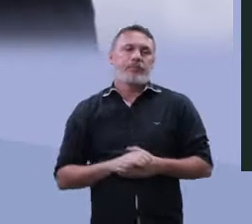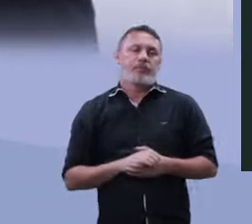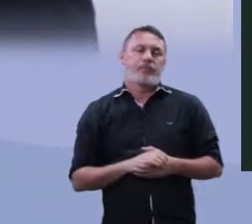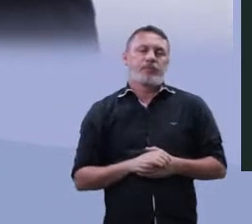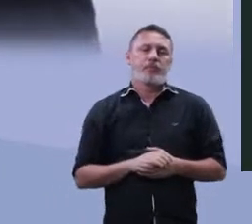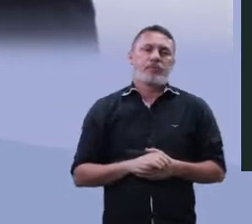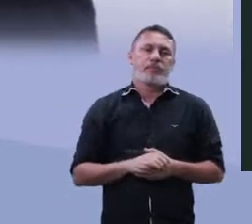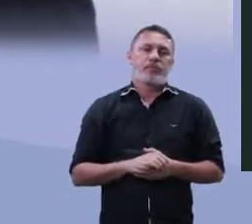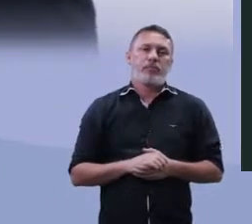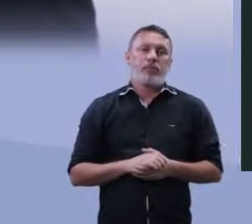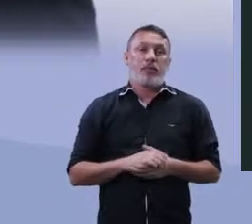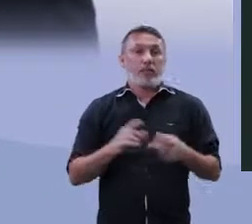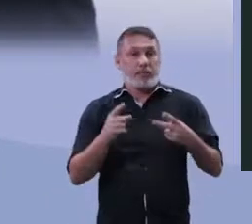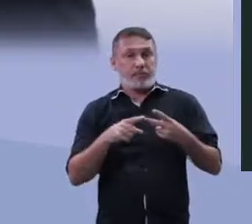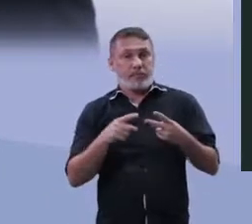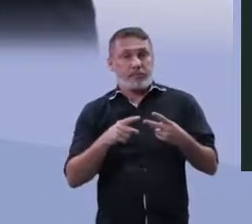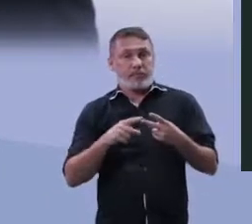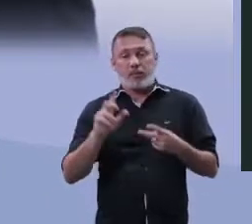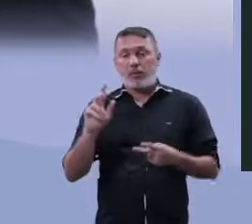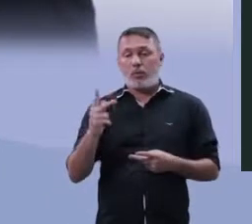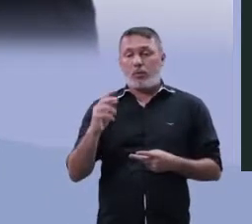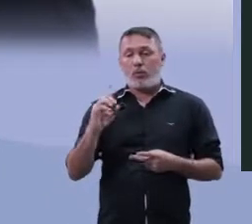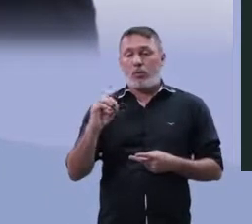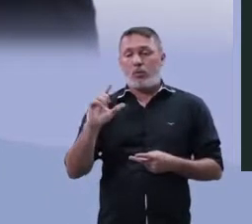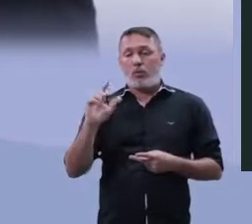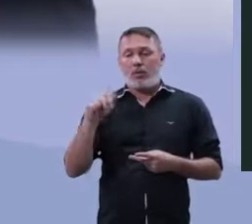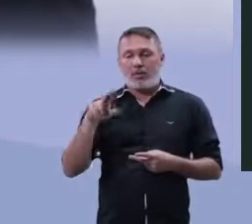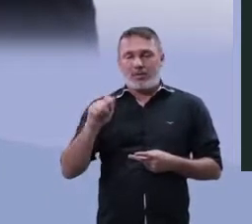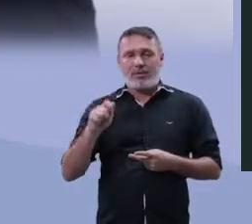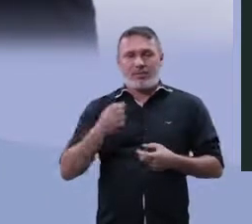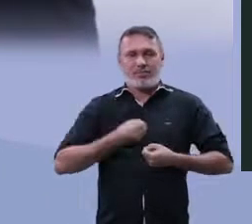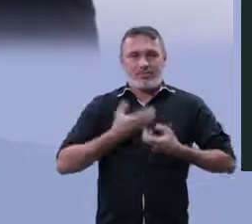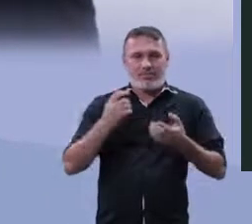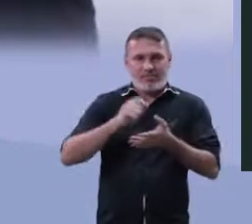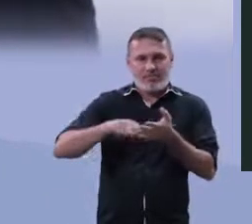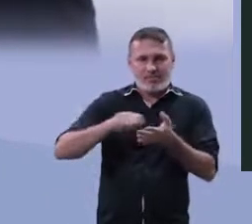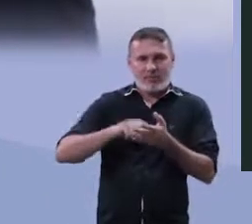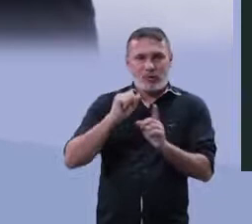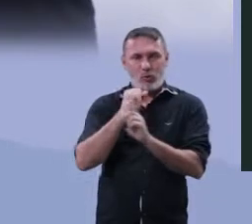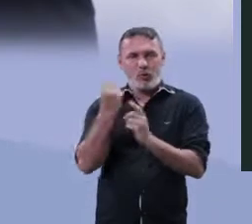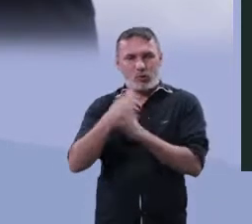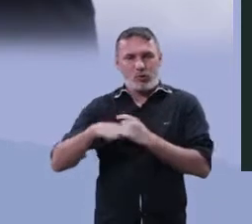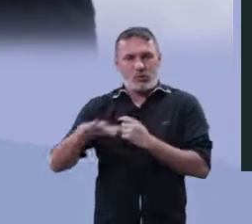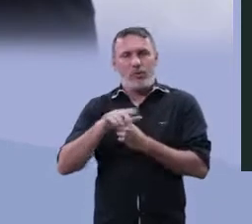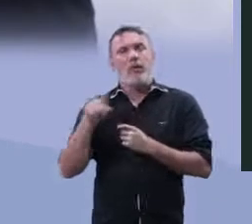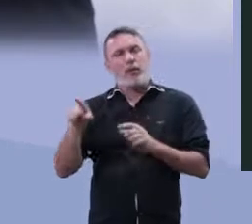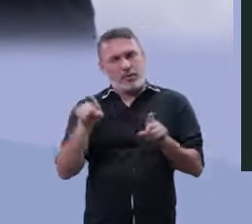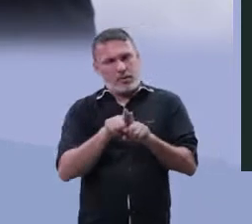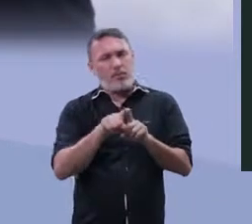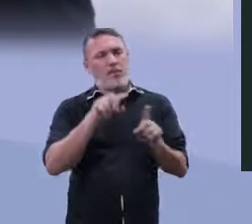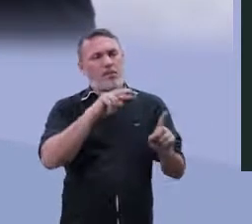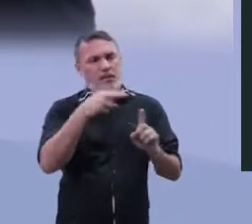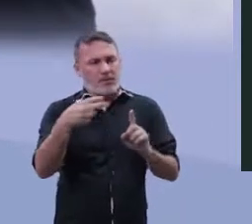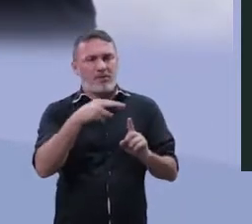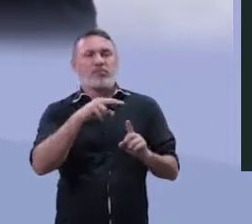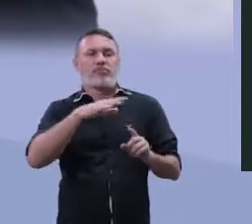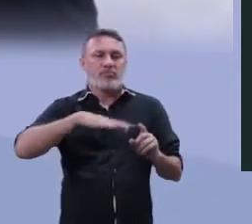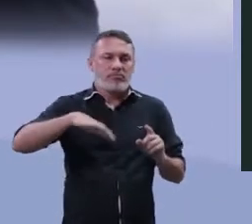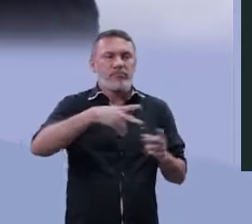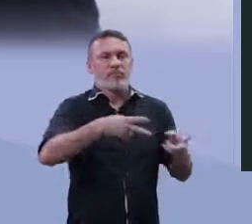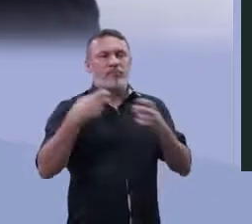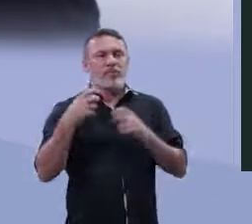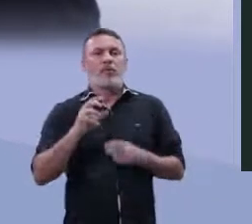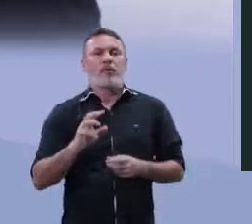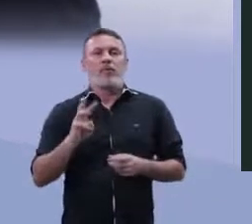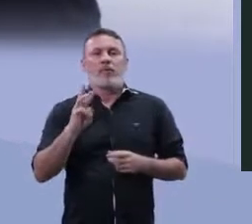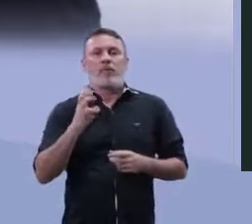No caso do Buarque de Holanda, ele também utiliza um pouco da perspectiva